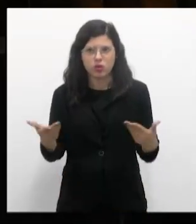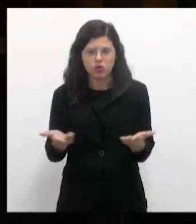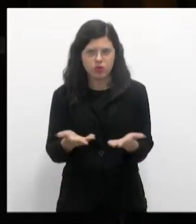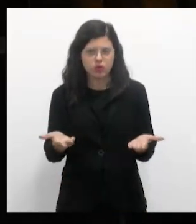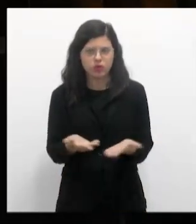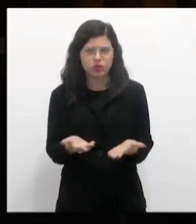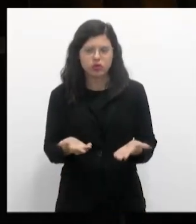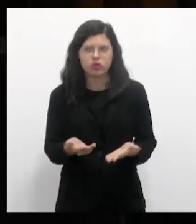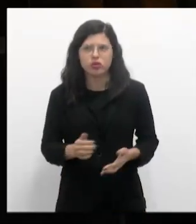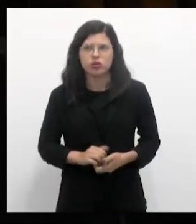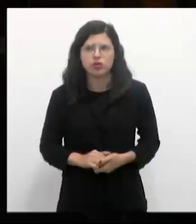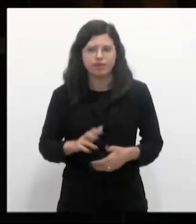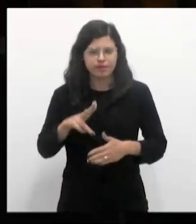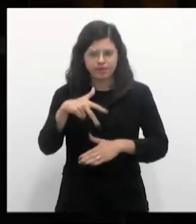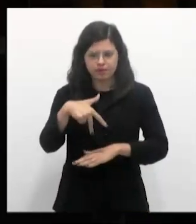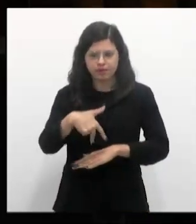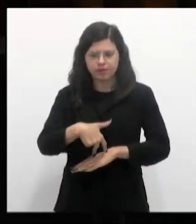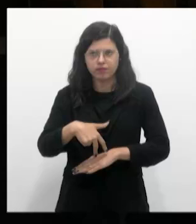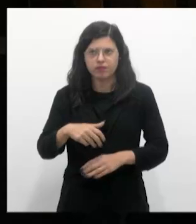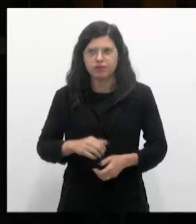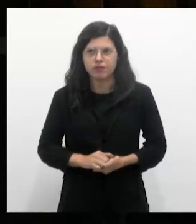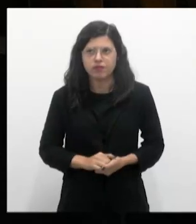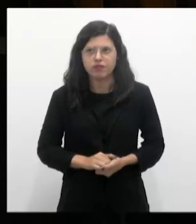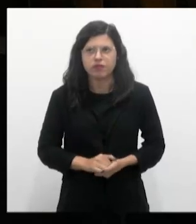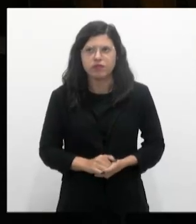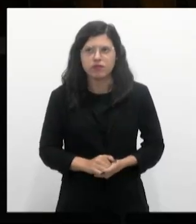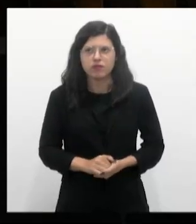hoje eu subo aqui essa tribuna